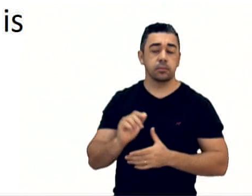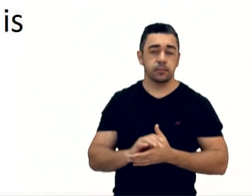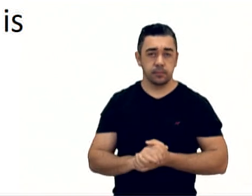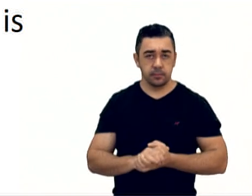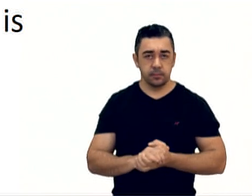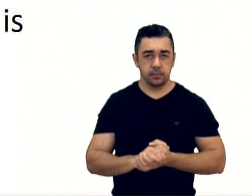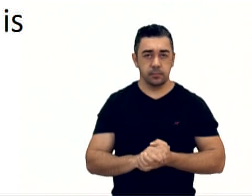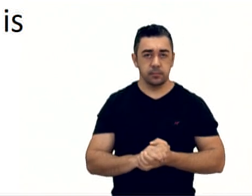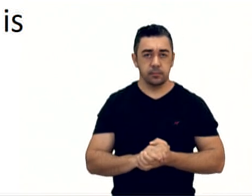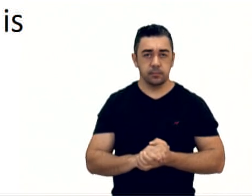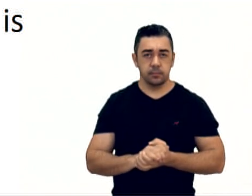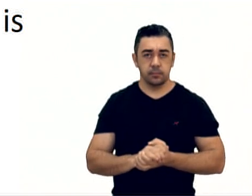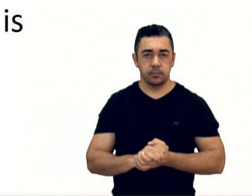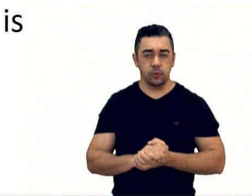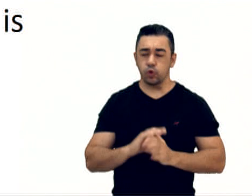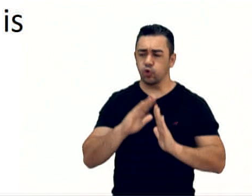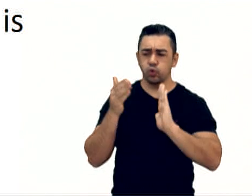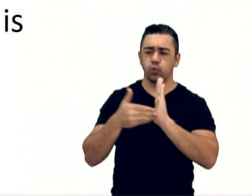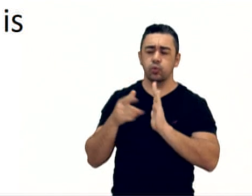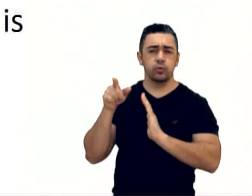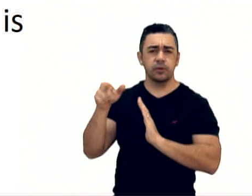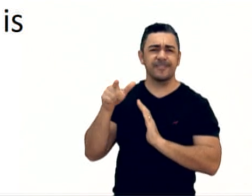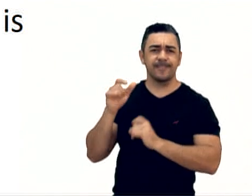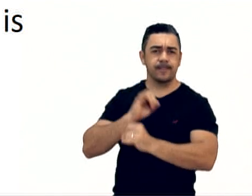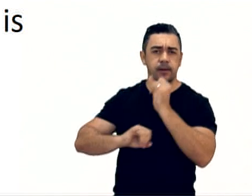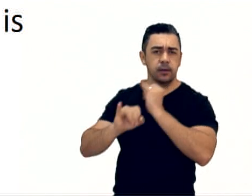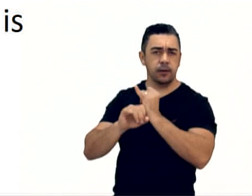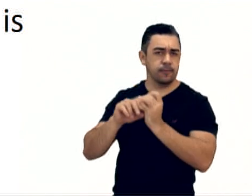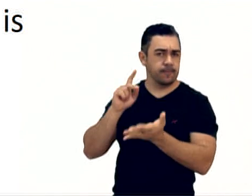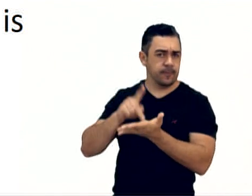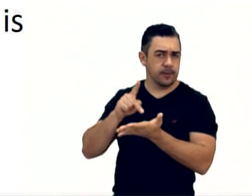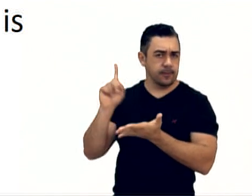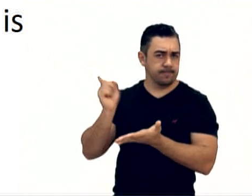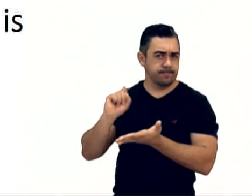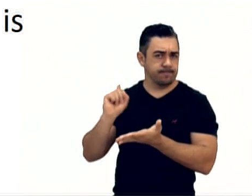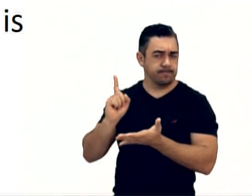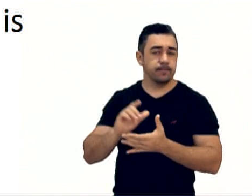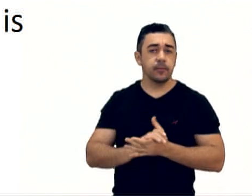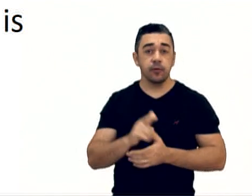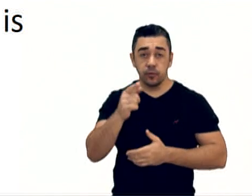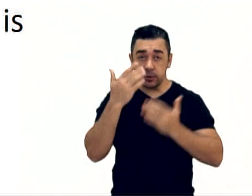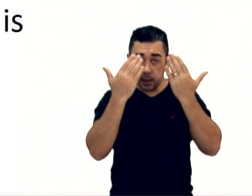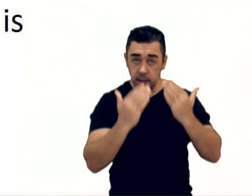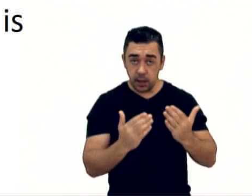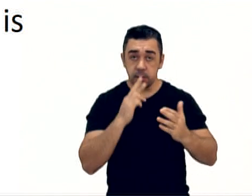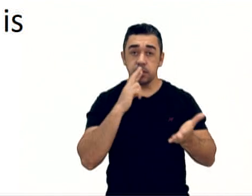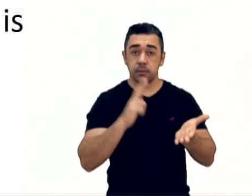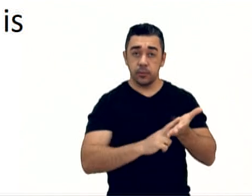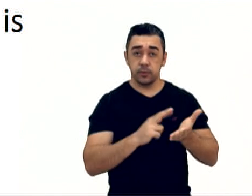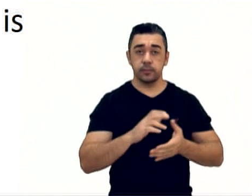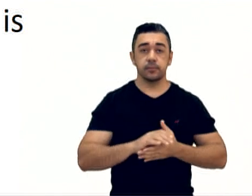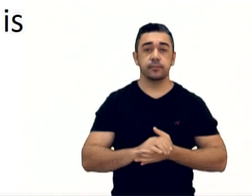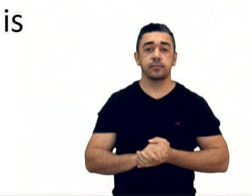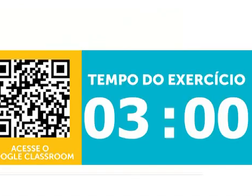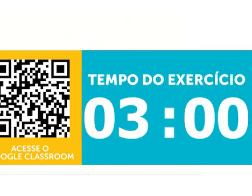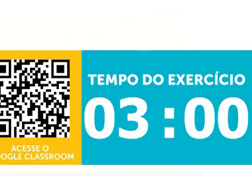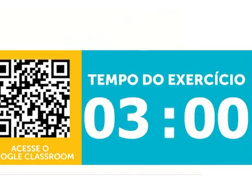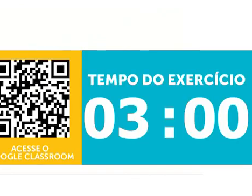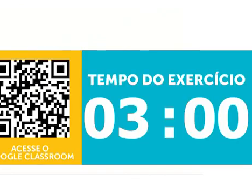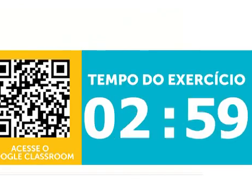internet is true. Nem tudo que está na internet é verdade. Então, analisem e respondam.